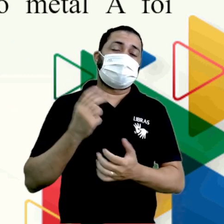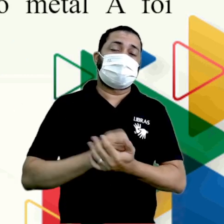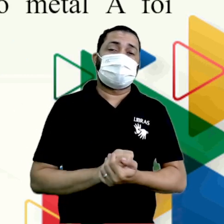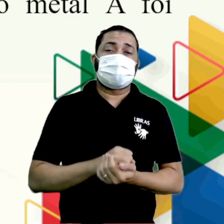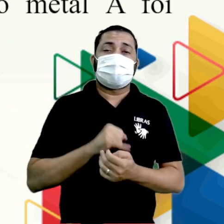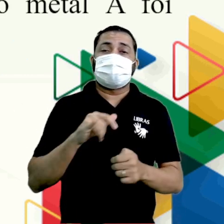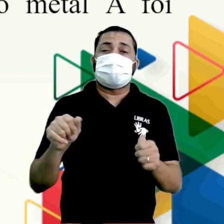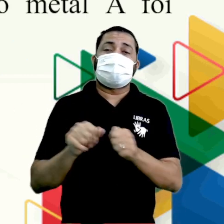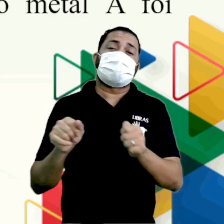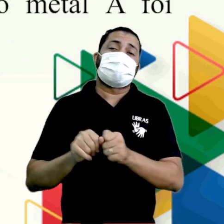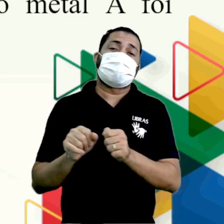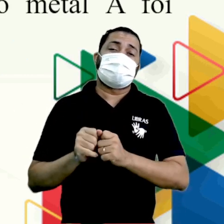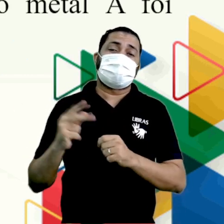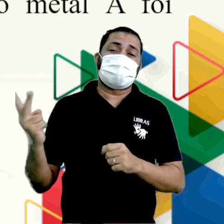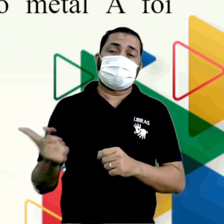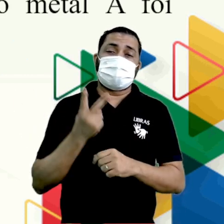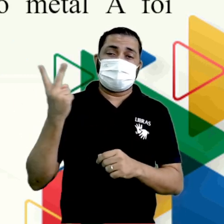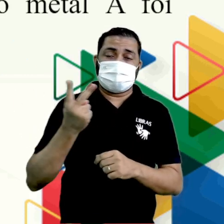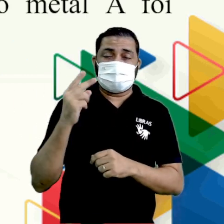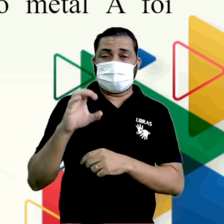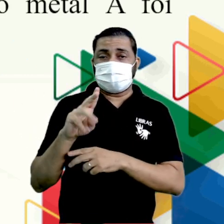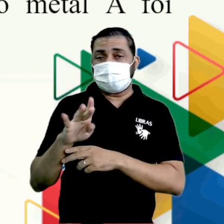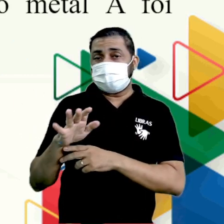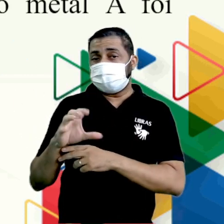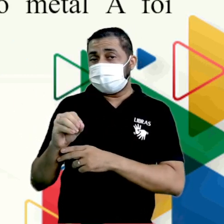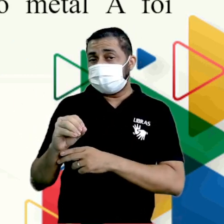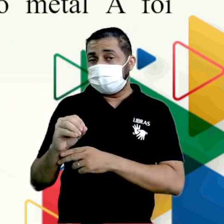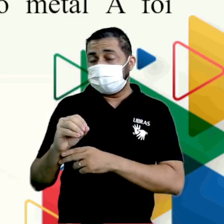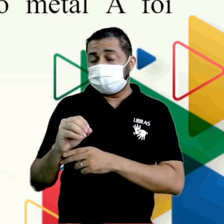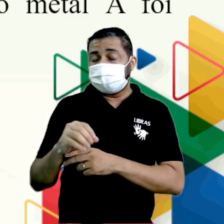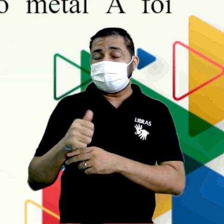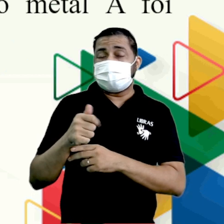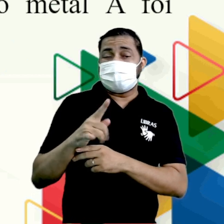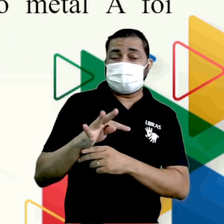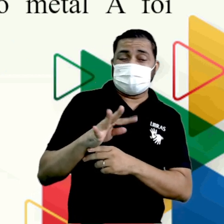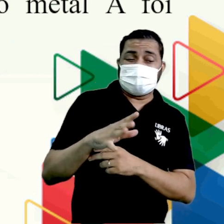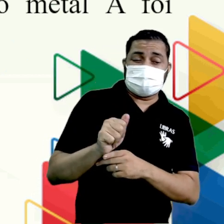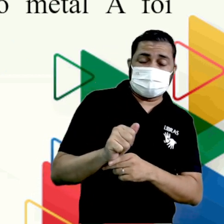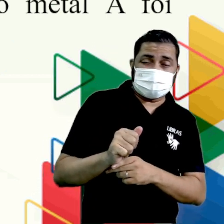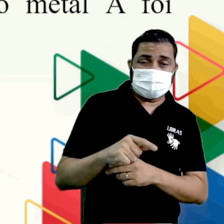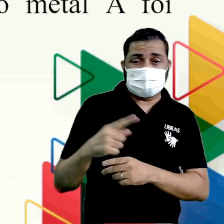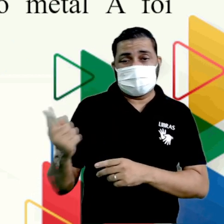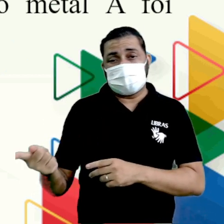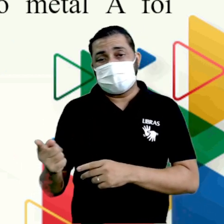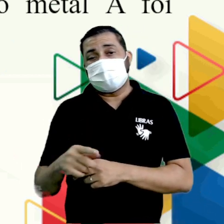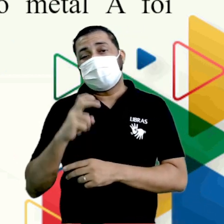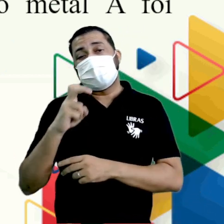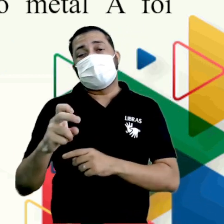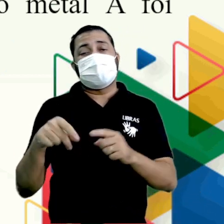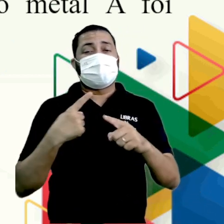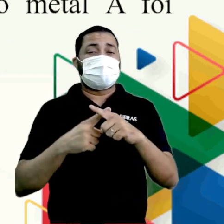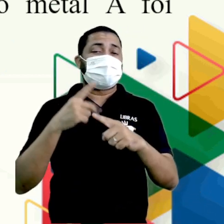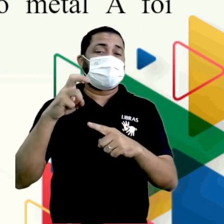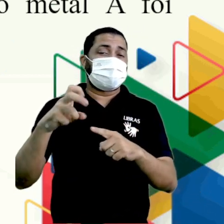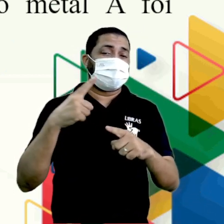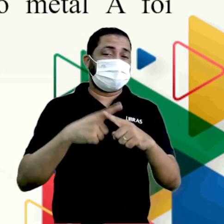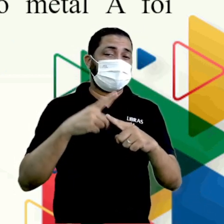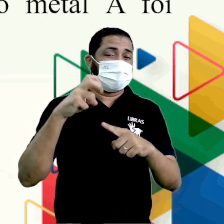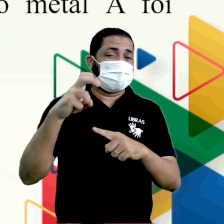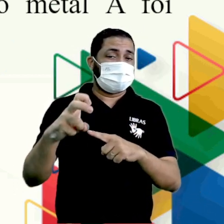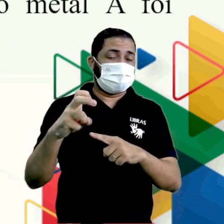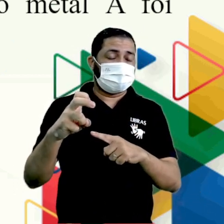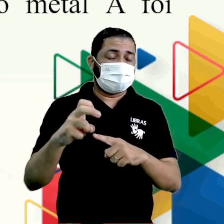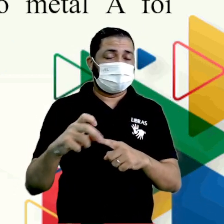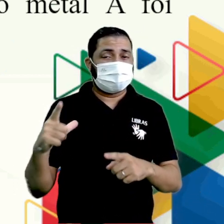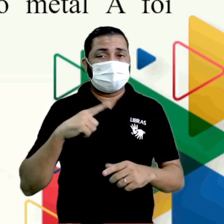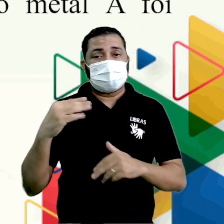a gente fizer o volume do cubo, é o valor da aresta ao cubo, né? Então, 5 vezes 5 vezes 5 dá um total